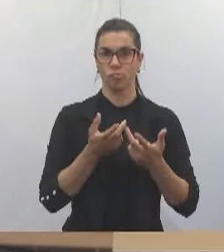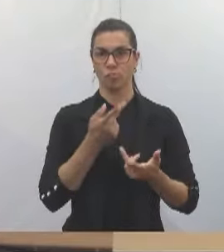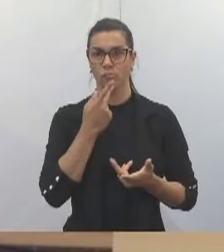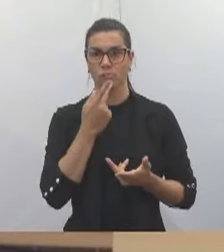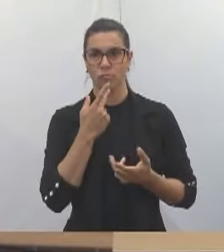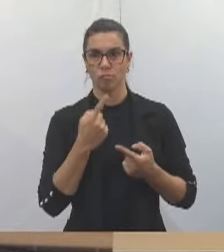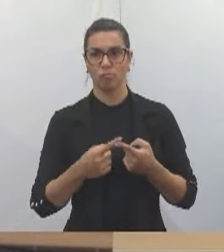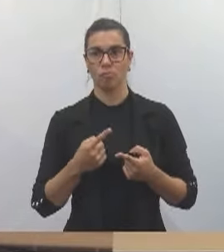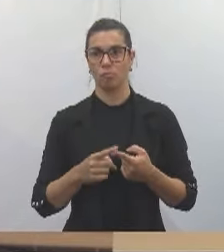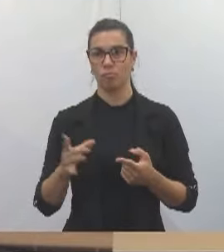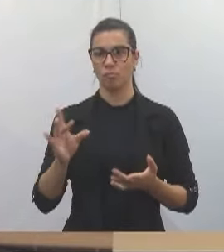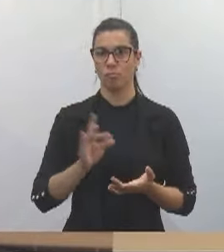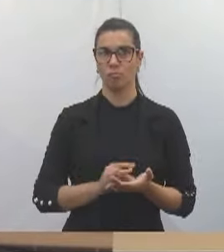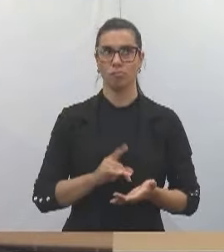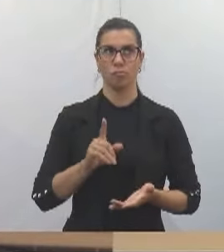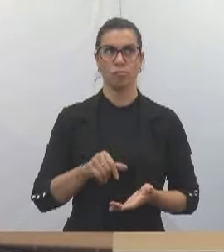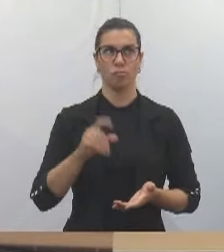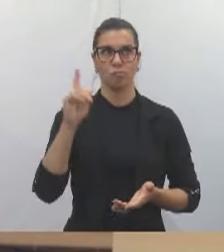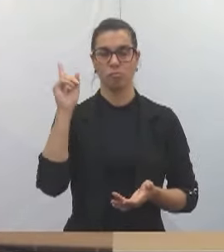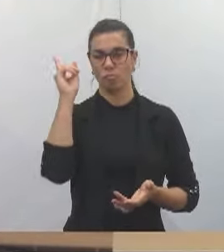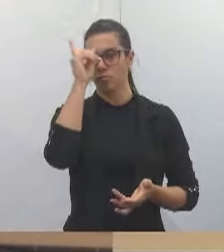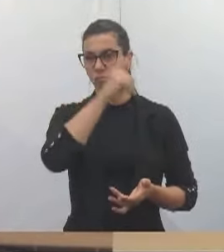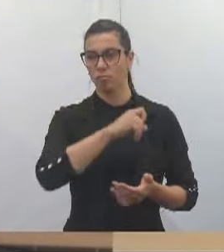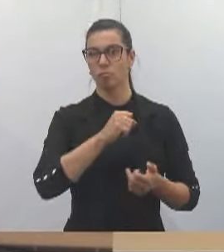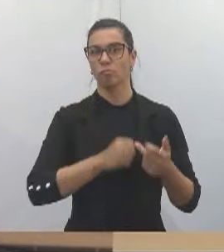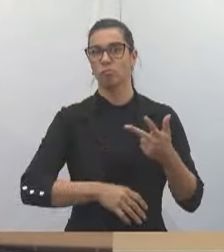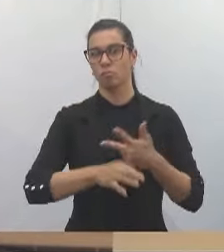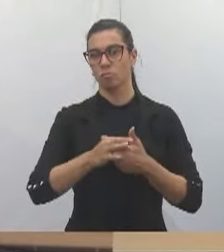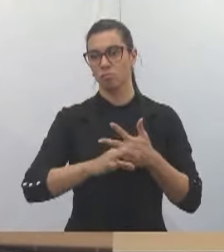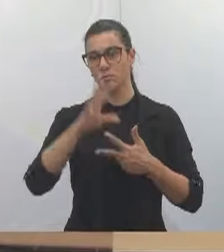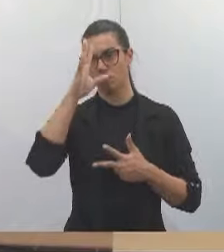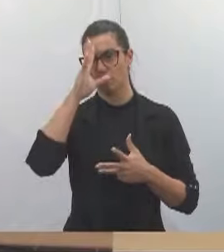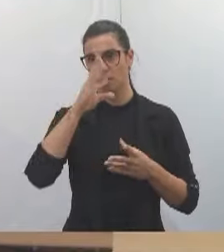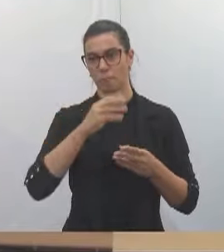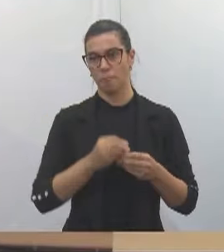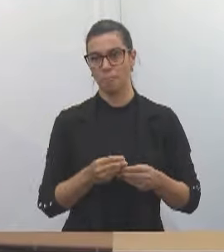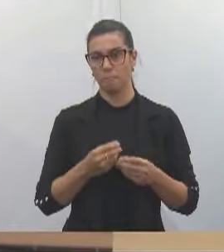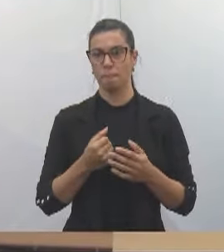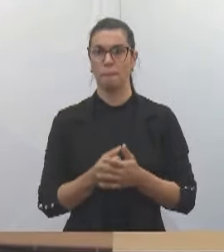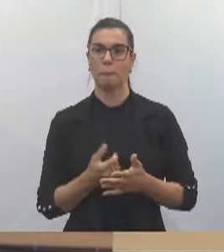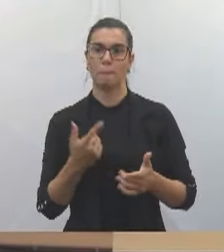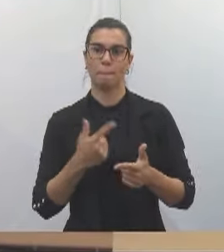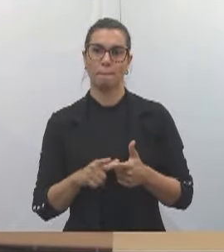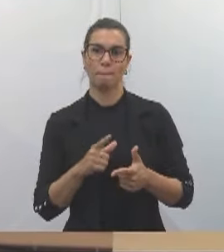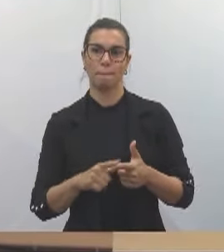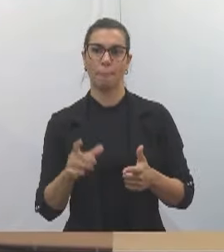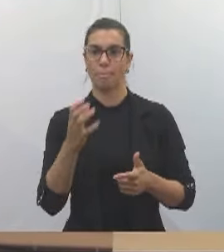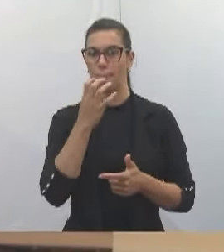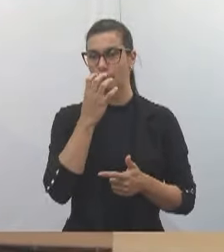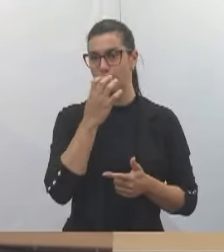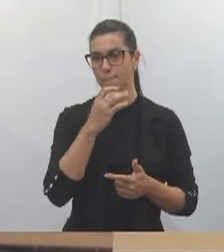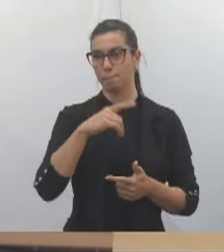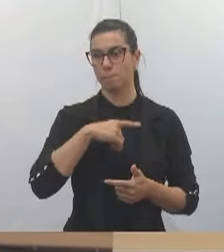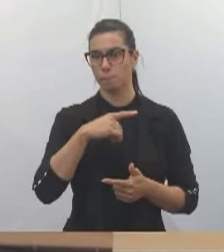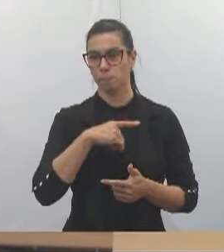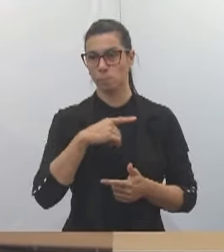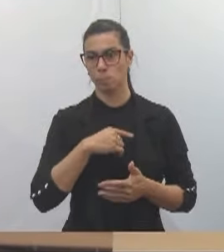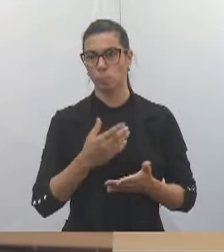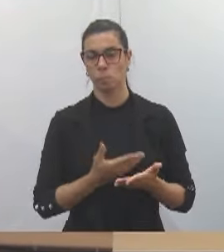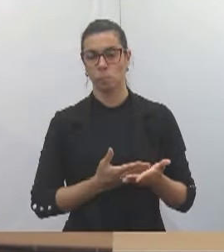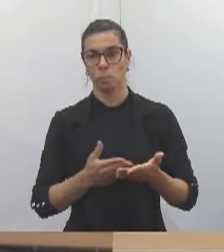realmente é difícil o poder executivo entender as necessidades dos animais. Então, vamos lá, vamos começar